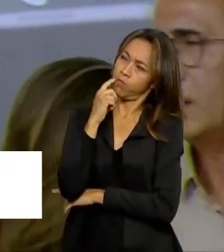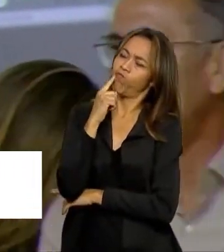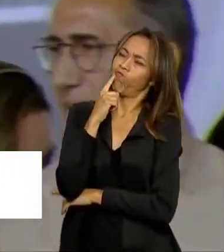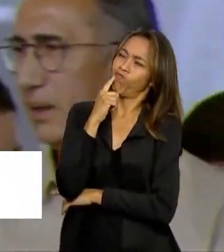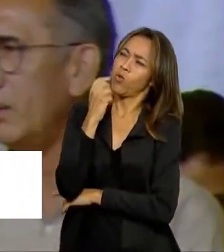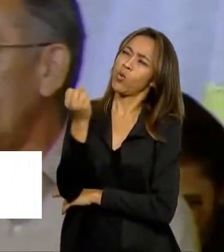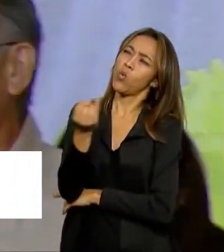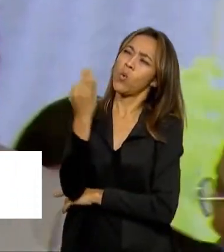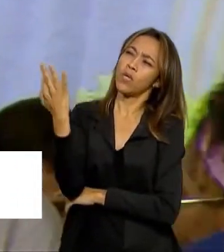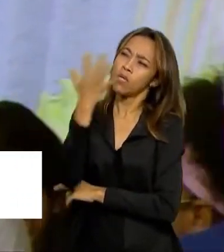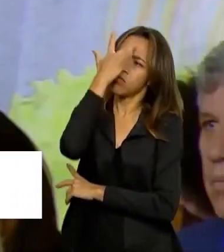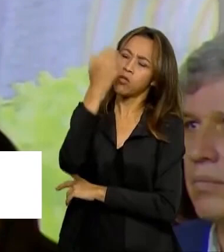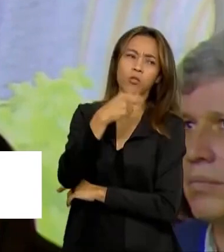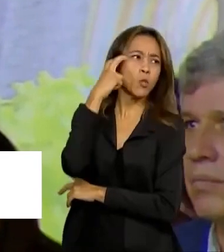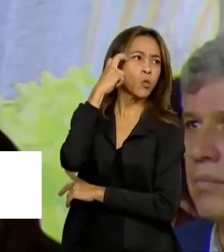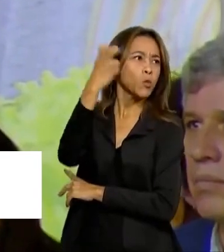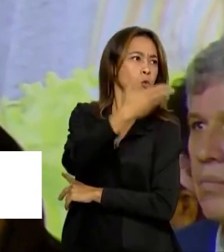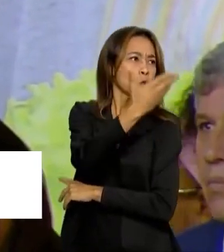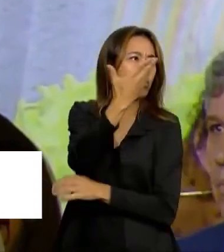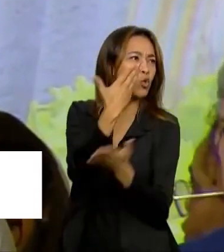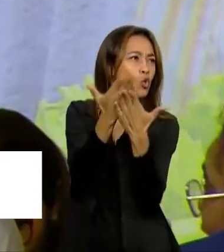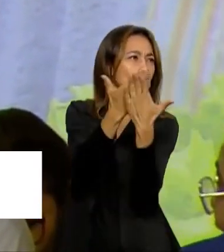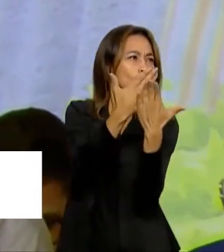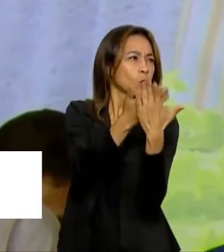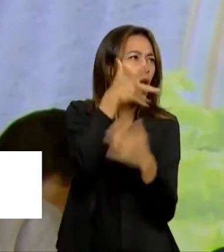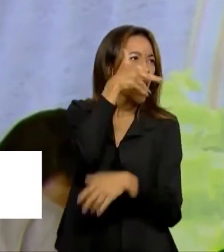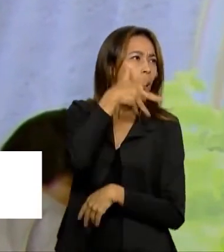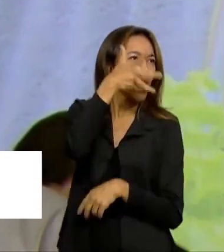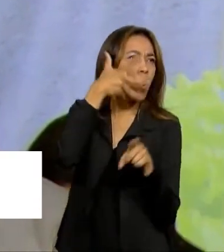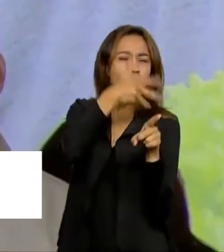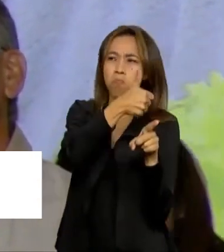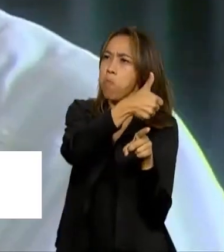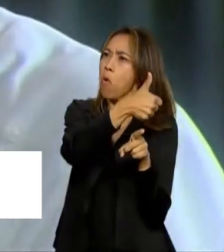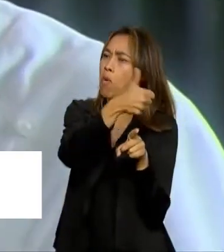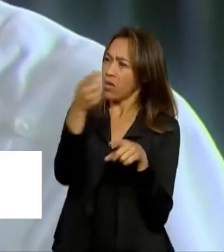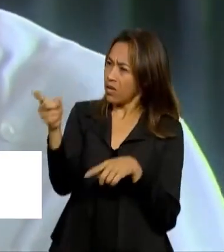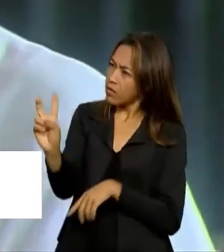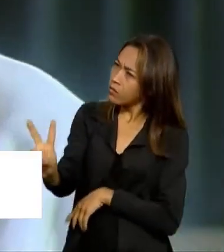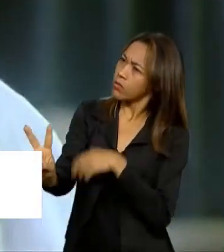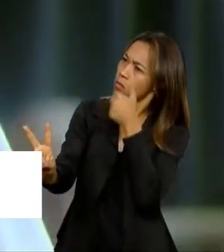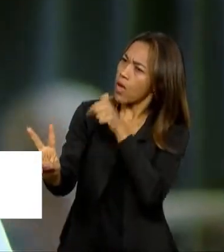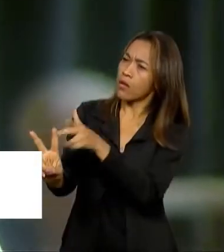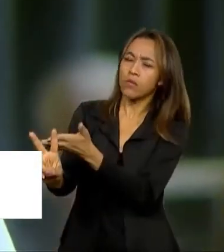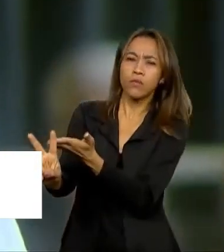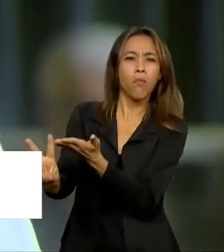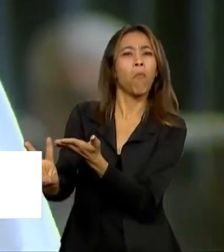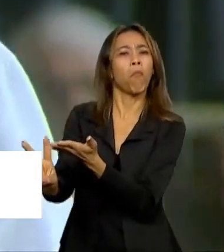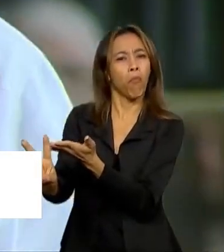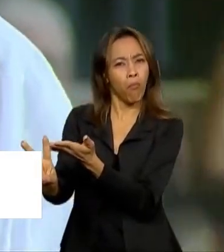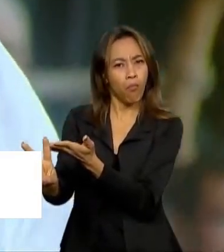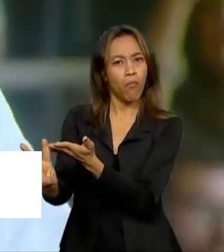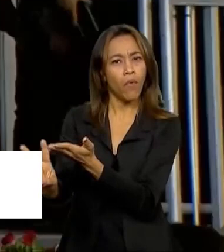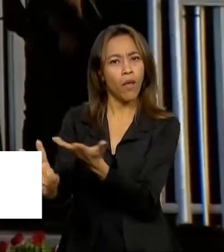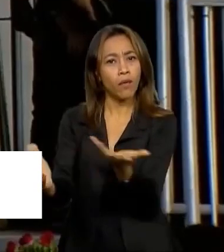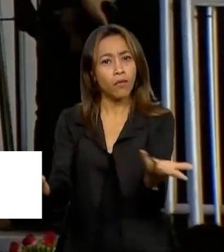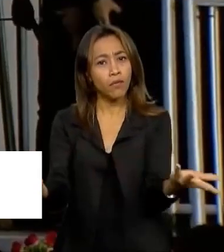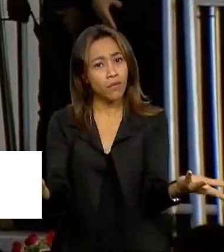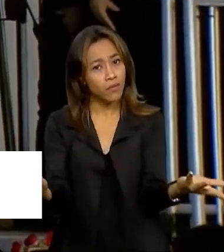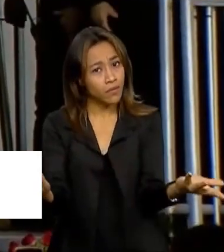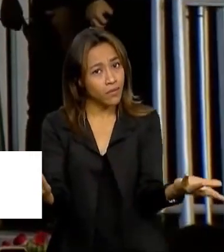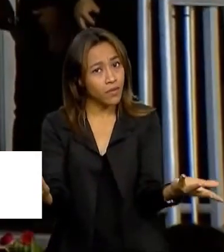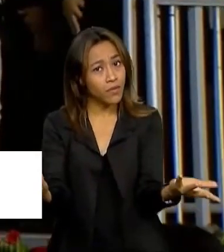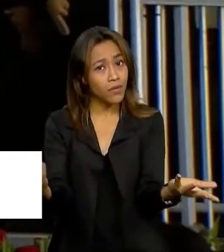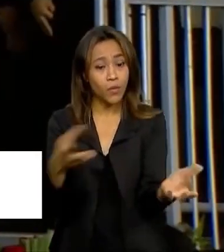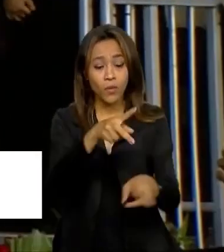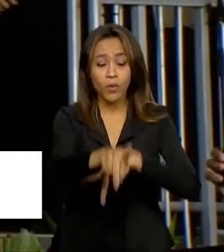pessoas estudadas têm o dom da palavra que teve aquelas duas mulheres. É isso, na verdade,